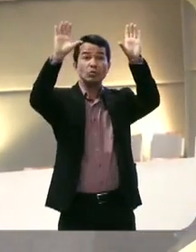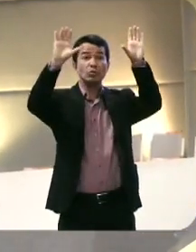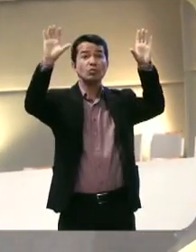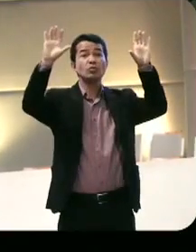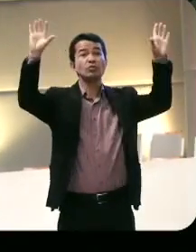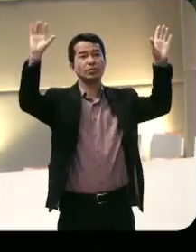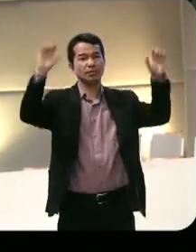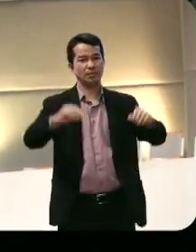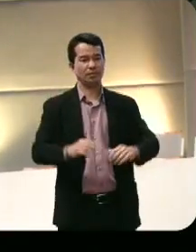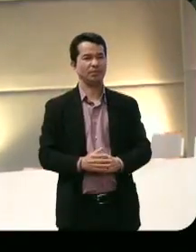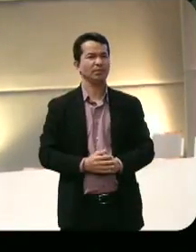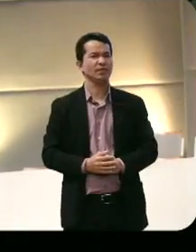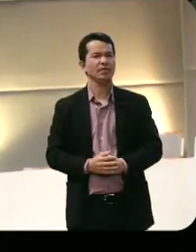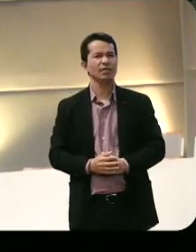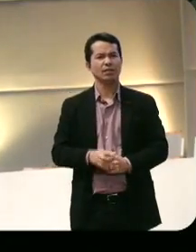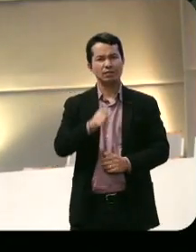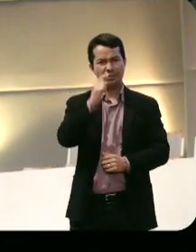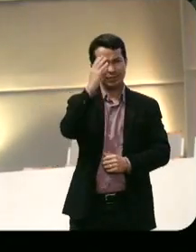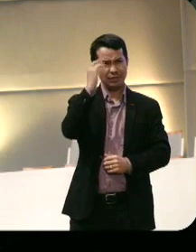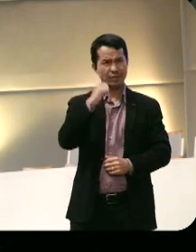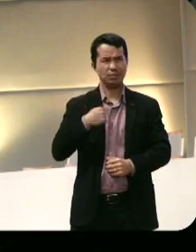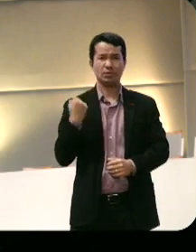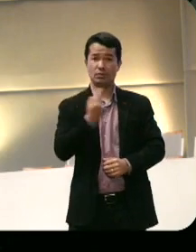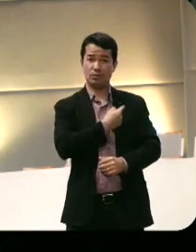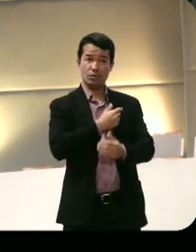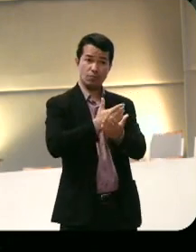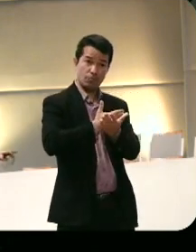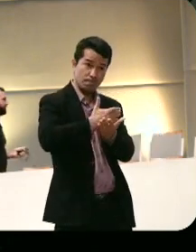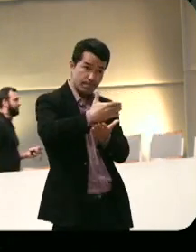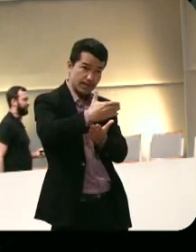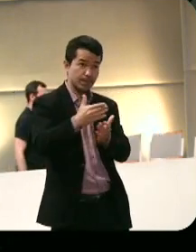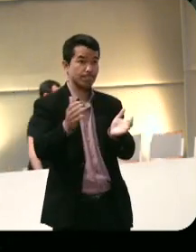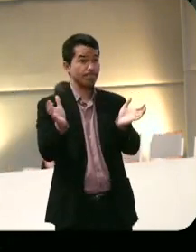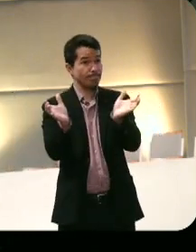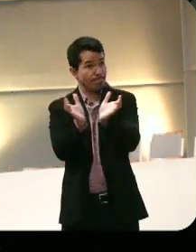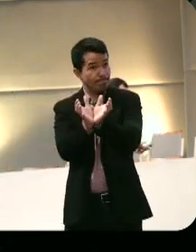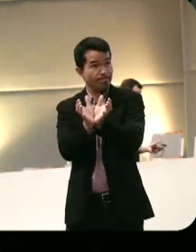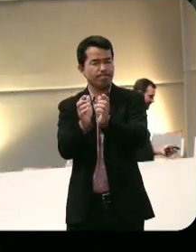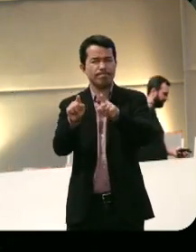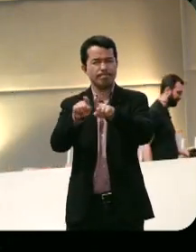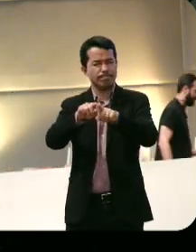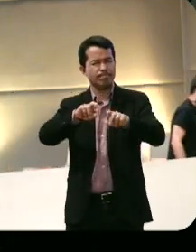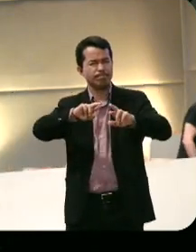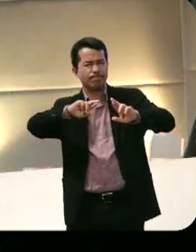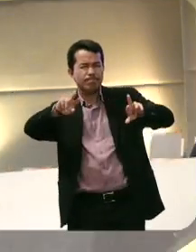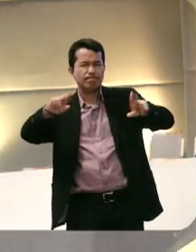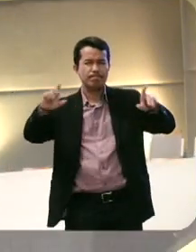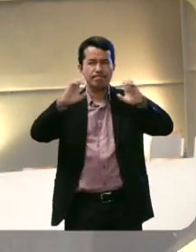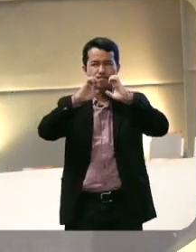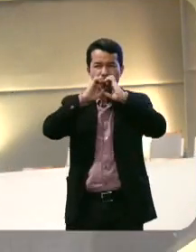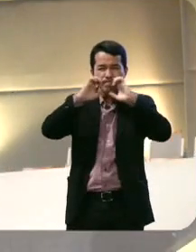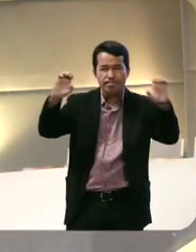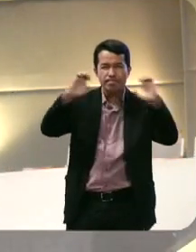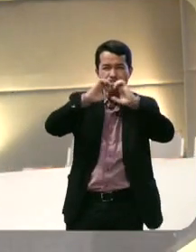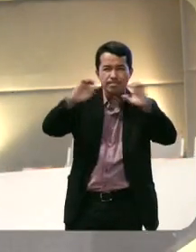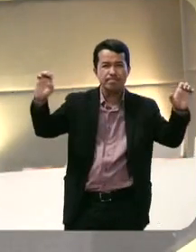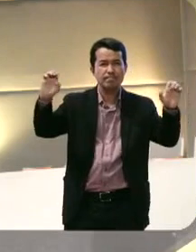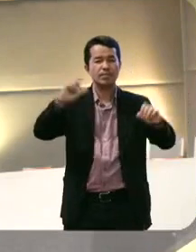Nós estamos nos preparando para uma campanha de evangelização, uma